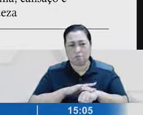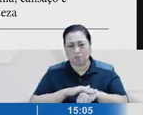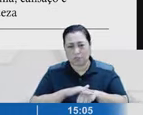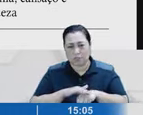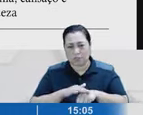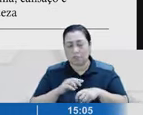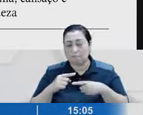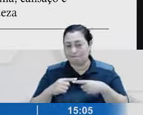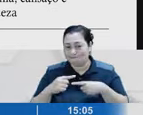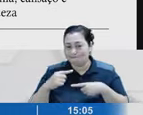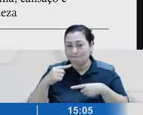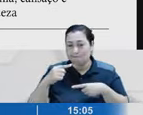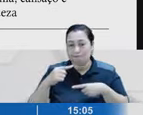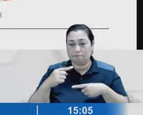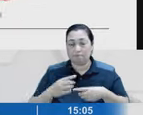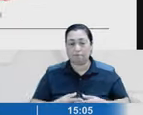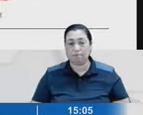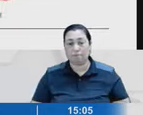mais avançada, né?